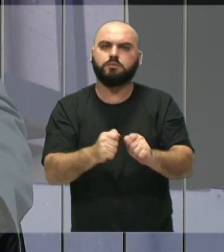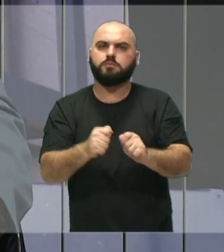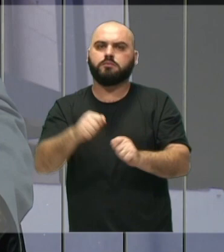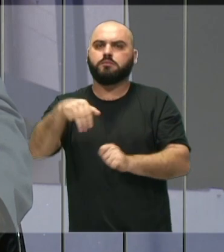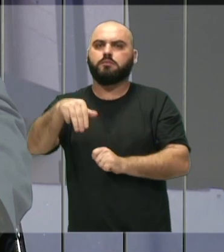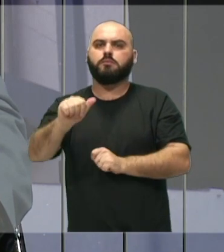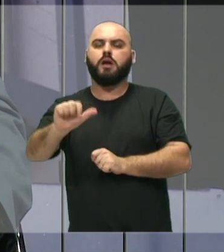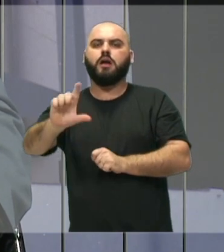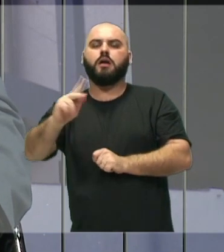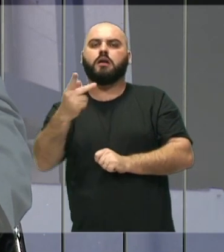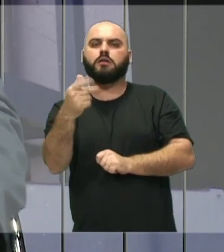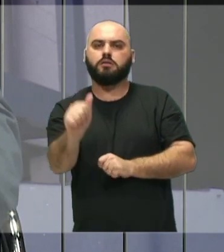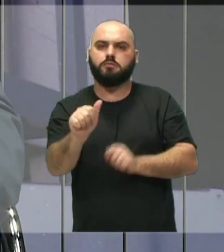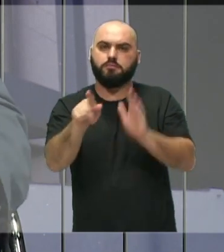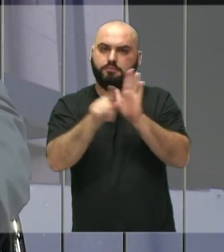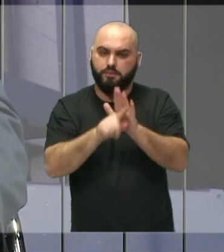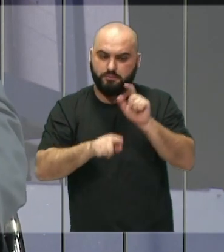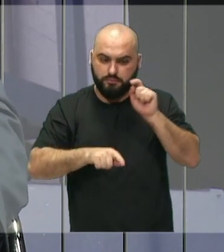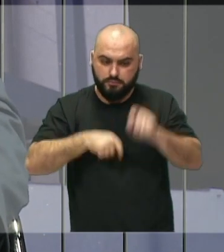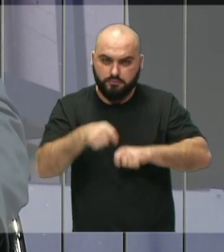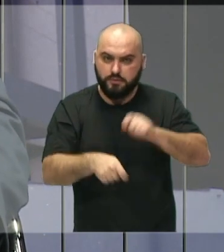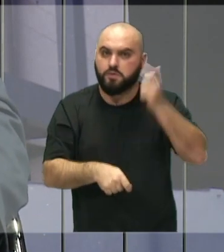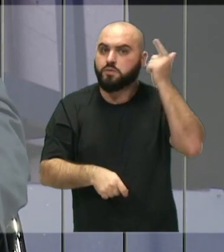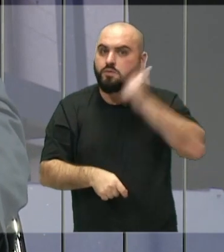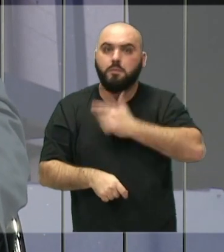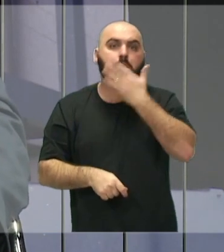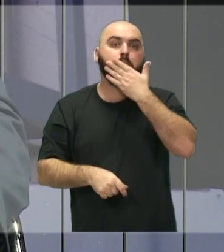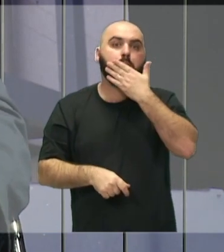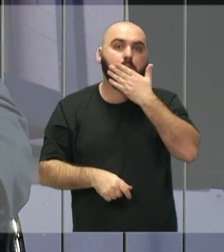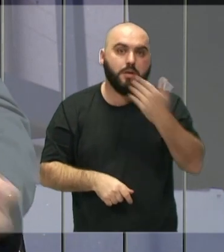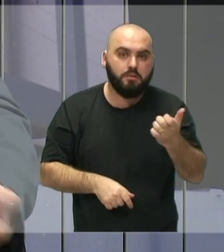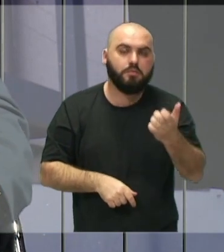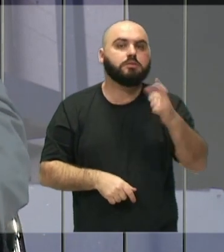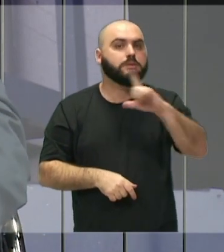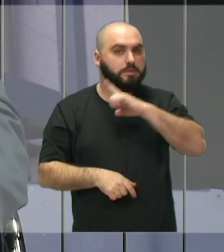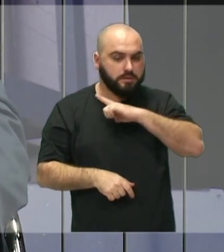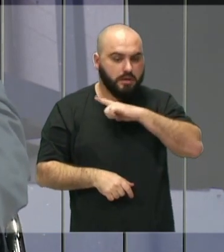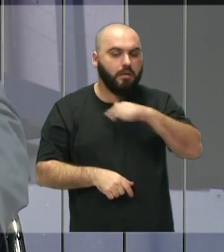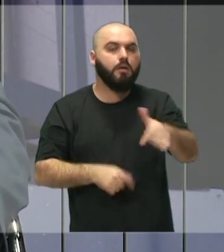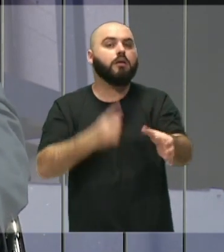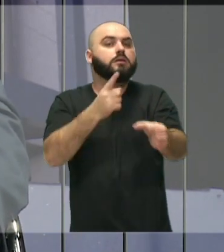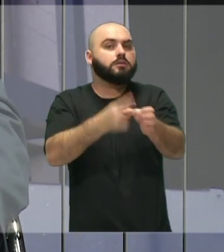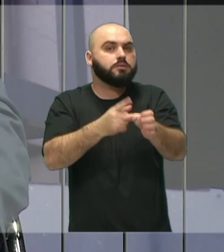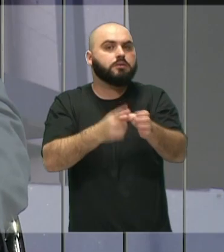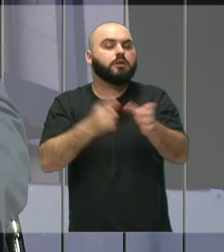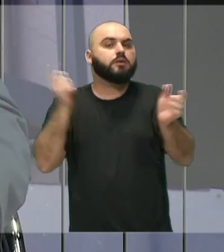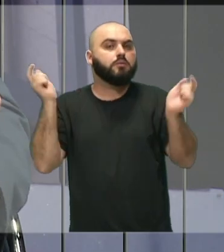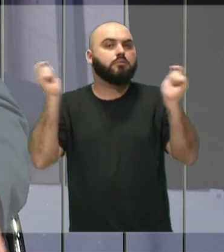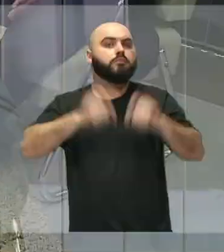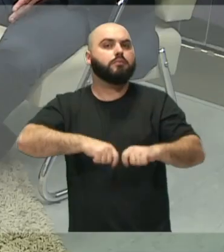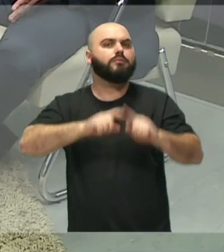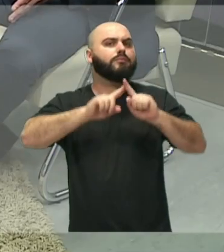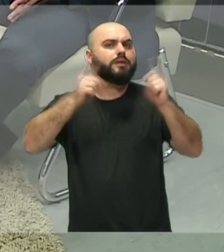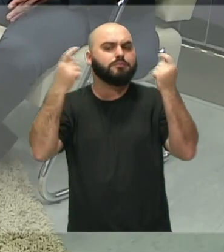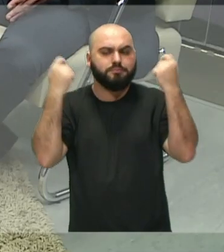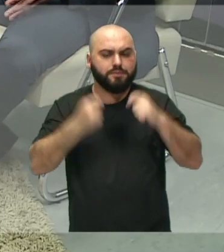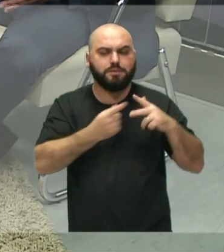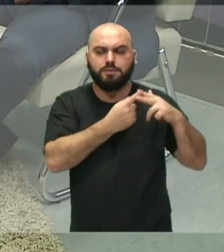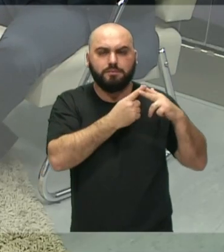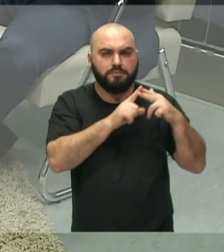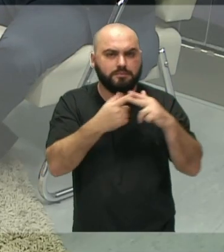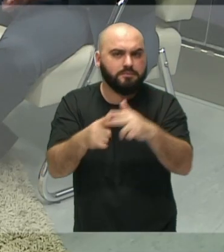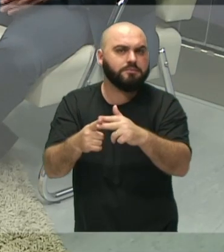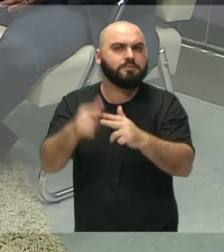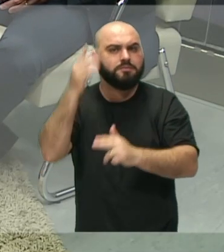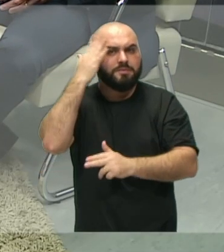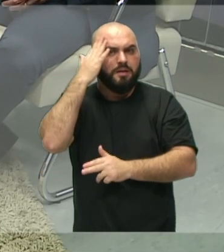também da cicloviária, para melhorar essa malha cicloviária. A gente tem ciclovias na cidade suficiente, mas precisa passar por reparos. Tem